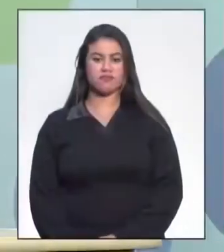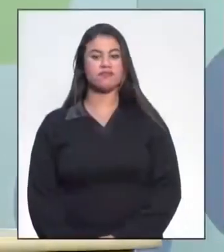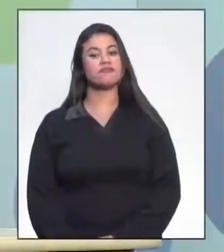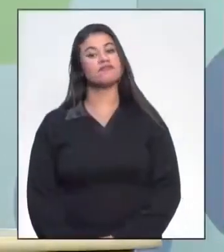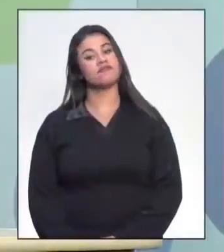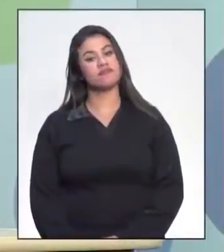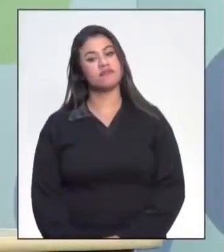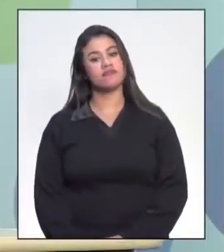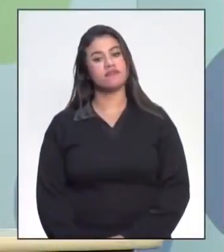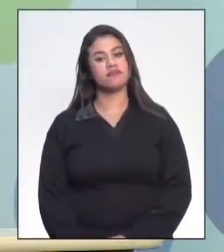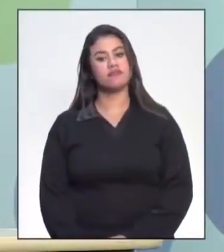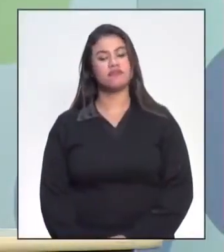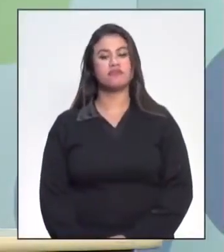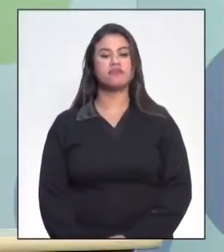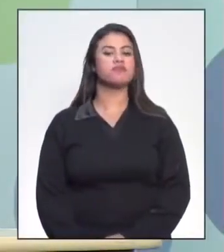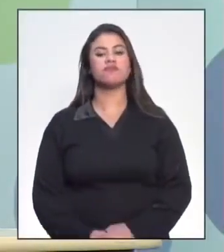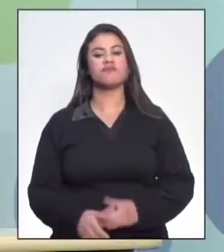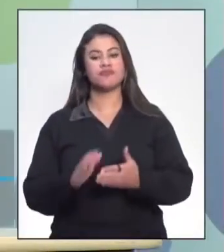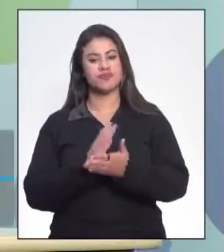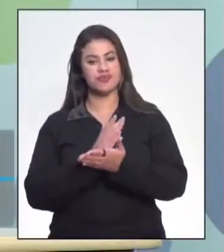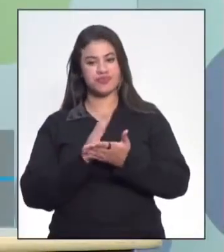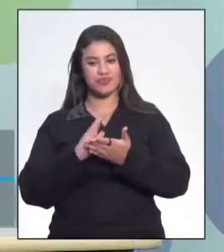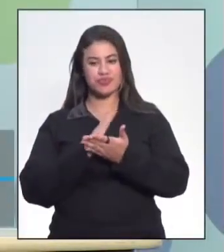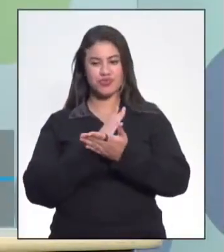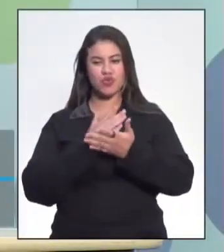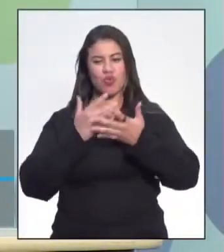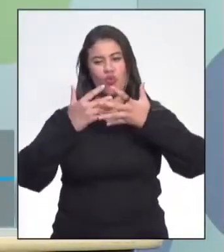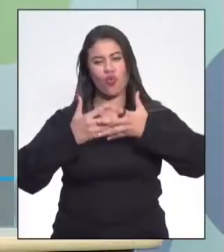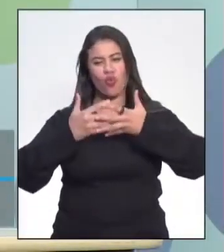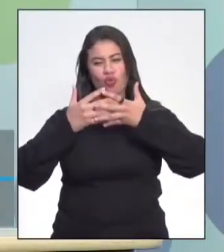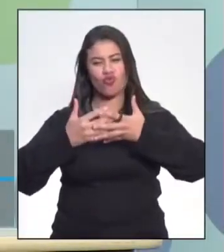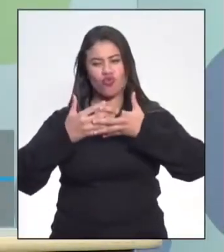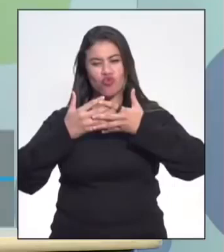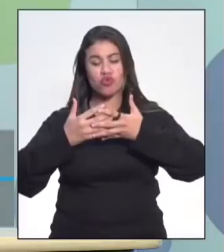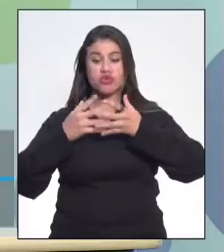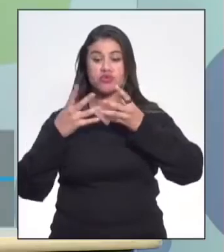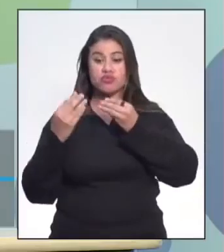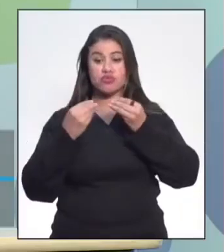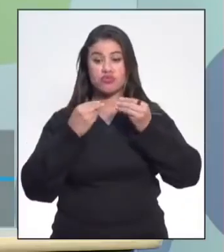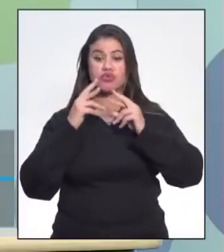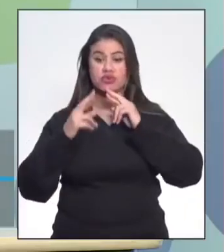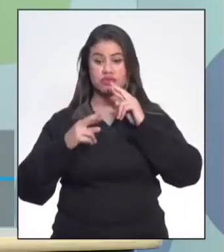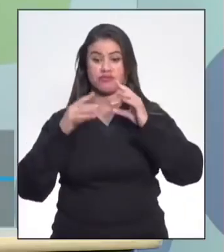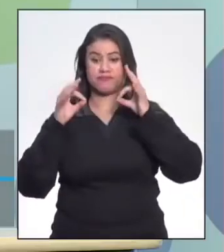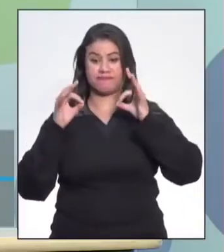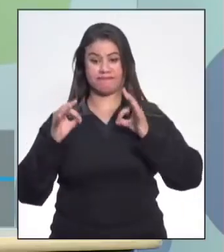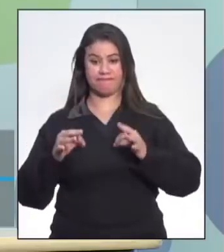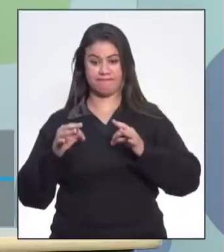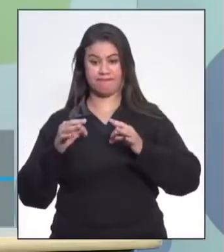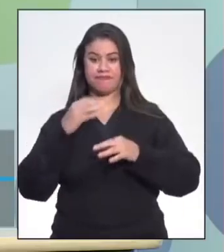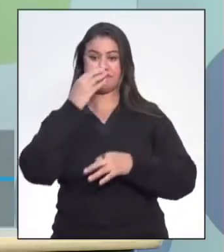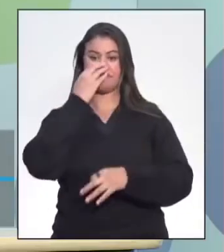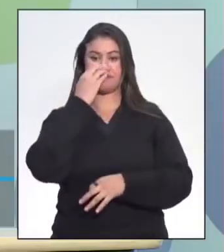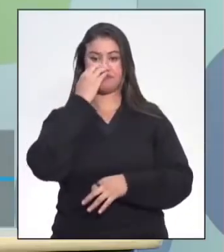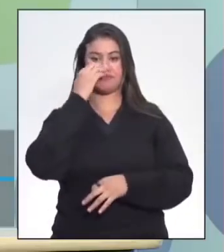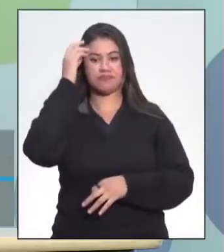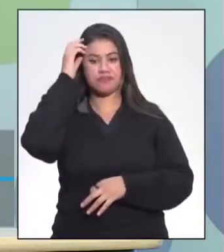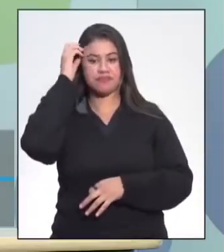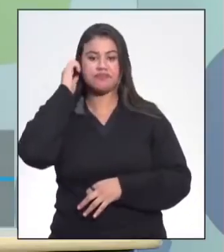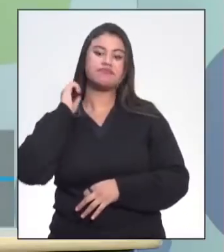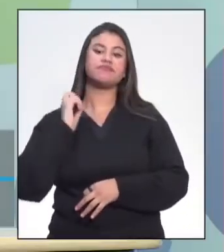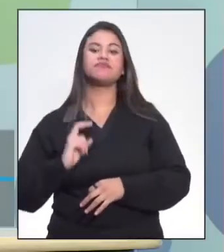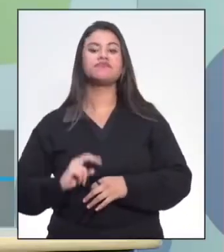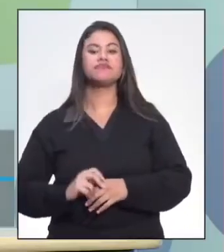Professora Simone, para alguns aqui ainda está um pouco confuso, mas muitos responderam corretamente, tá? Então nós temos assim